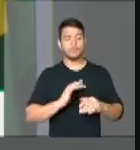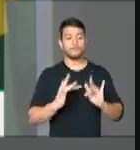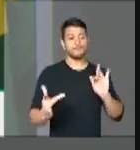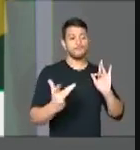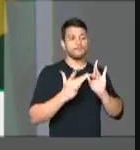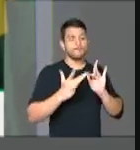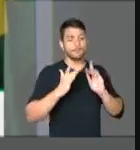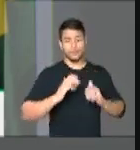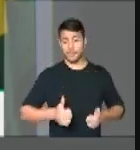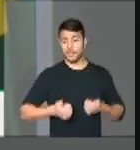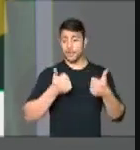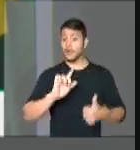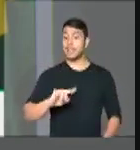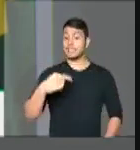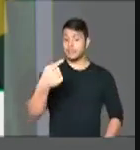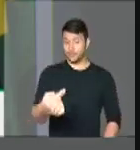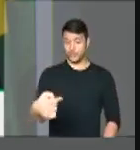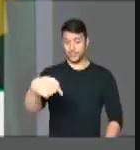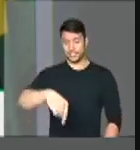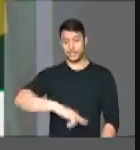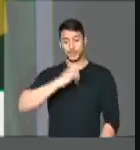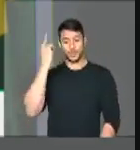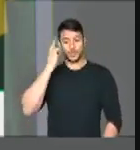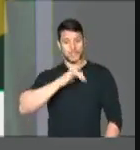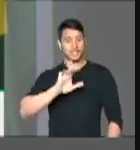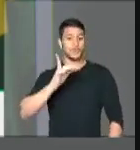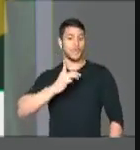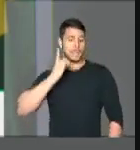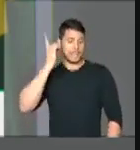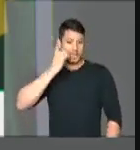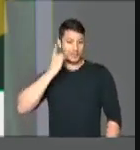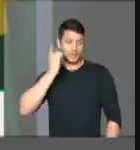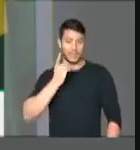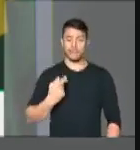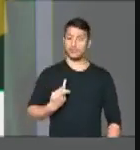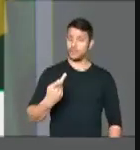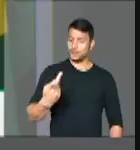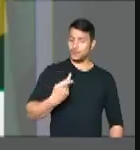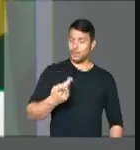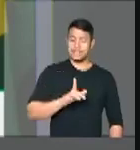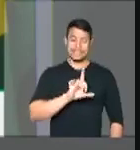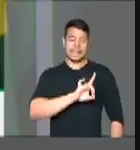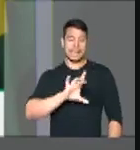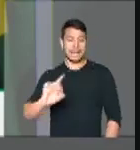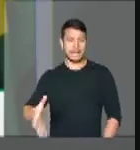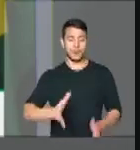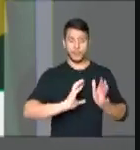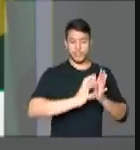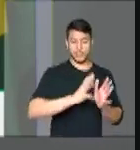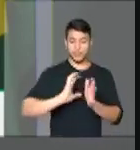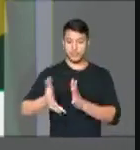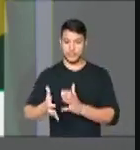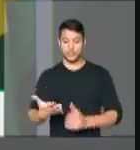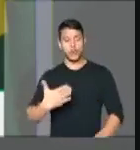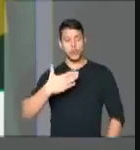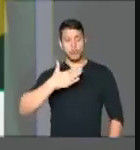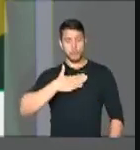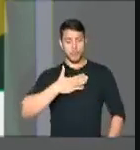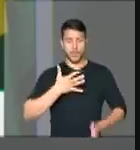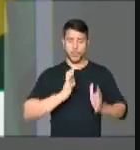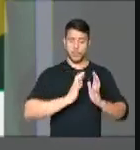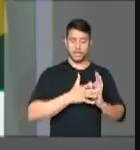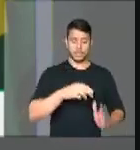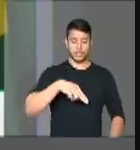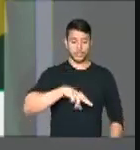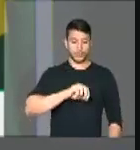aproximou. E depois aqui, já como deputados, ambos, cada um por seu partido, eu pelo Partido Novo, você